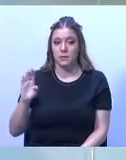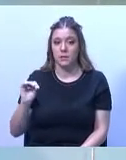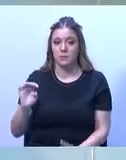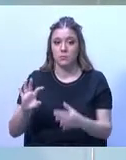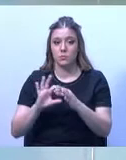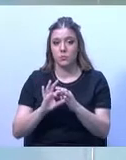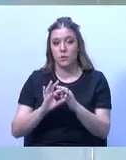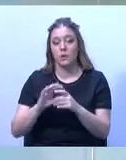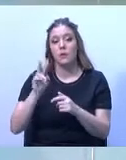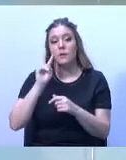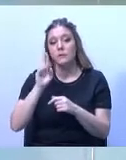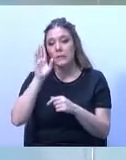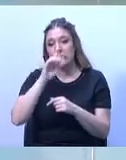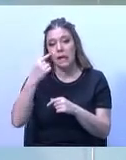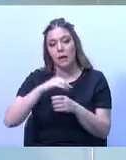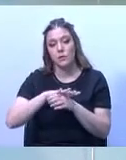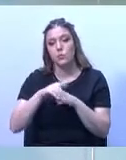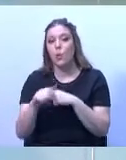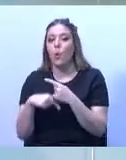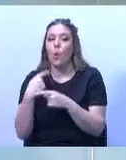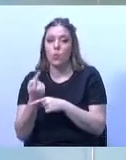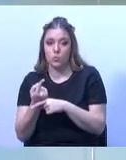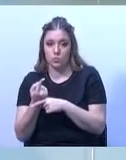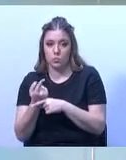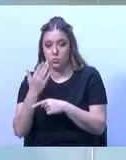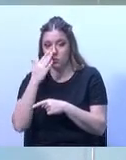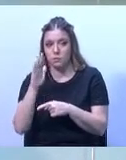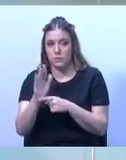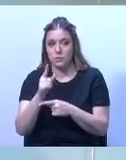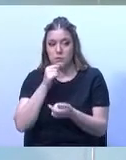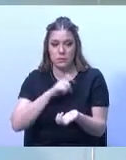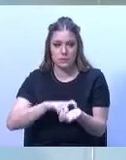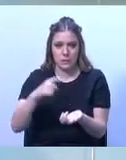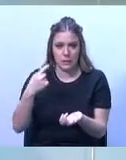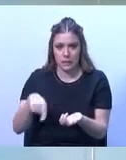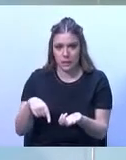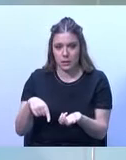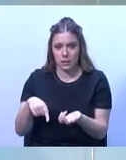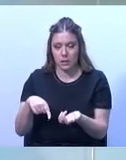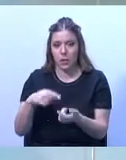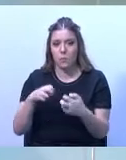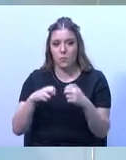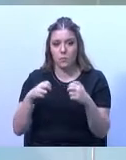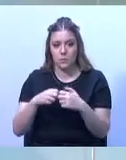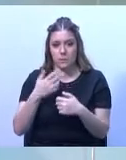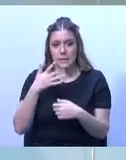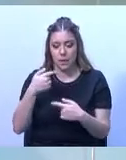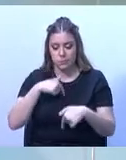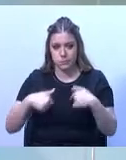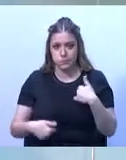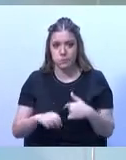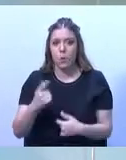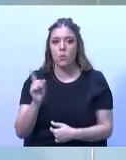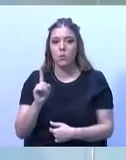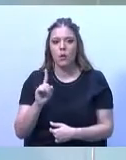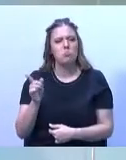algumas outros tipos de situações que estejam... Por exemplo, é diabética, tem má circulação ou nada disso? Não costuma